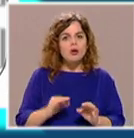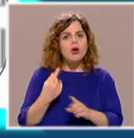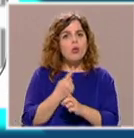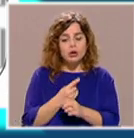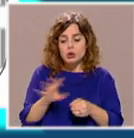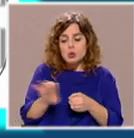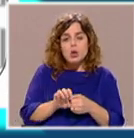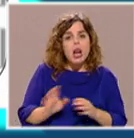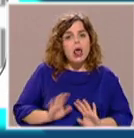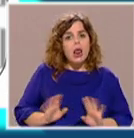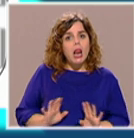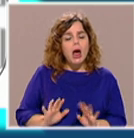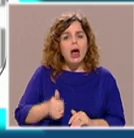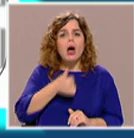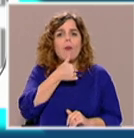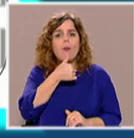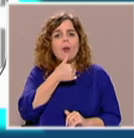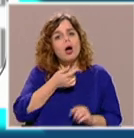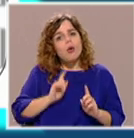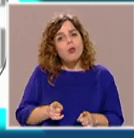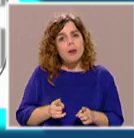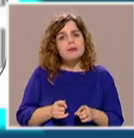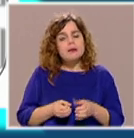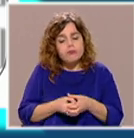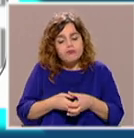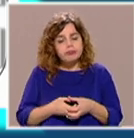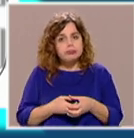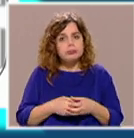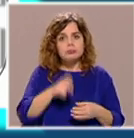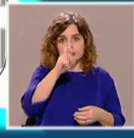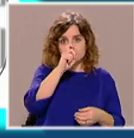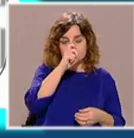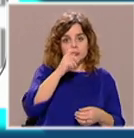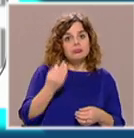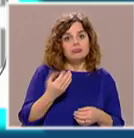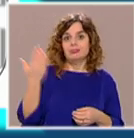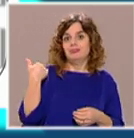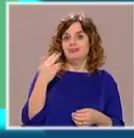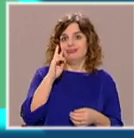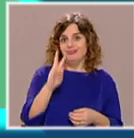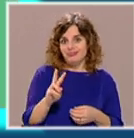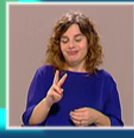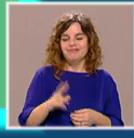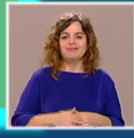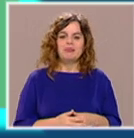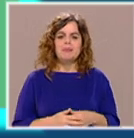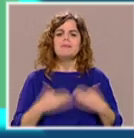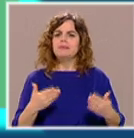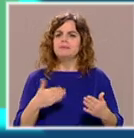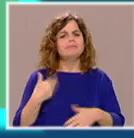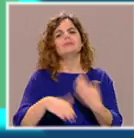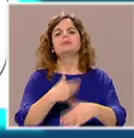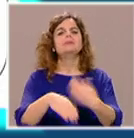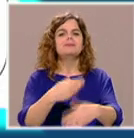são absorvidas? Dá-se a formação das fezes, como viram também num dos vídeos anteriores. Passemos então à frente